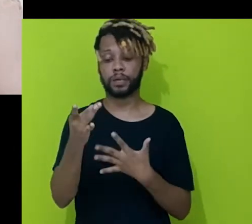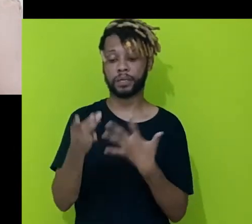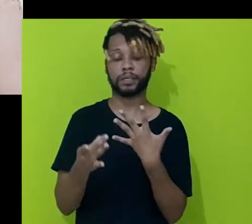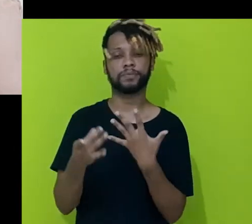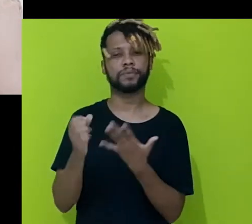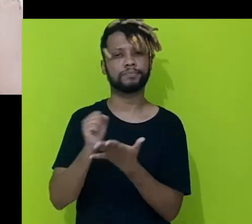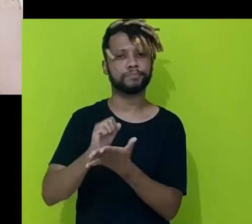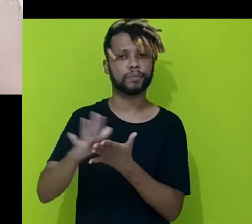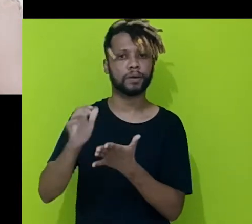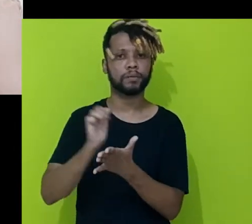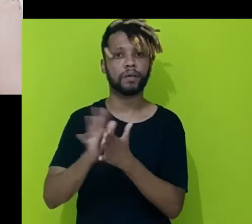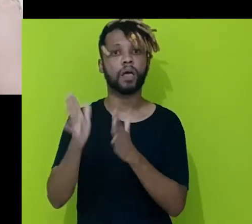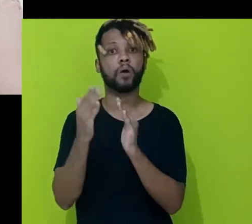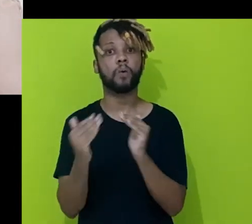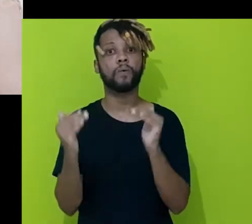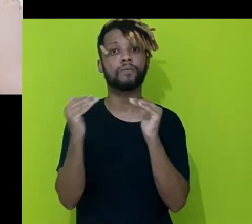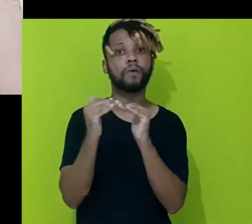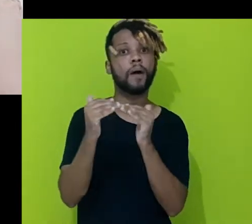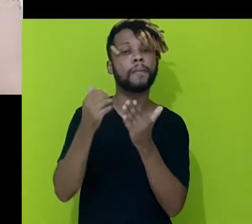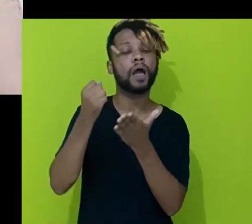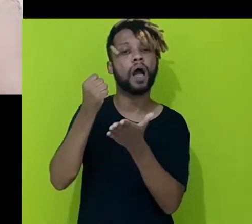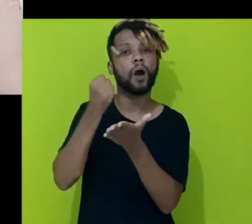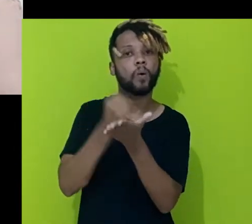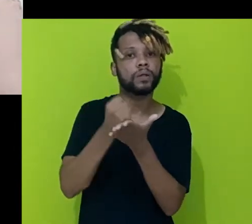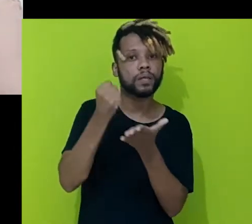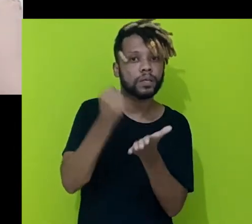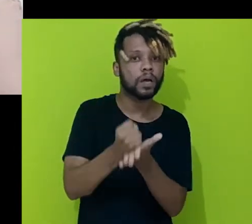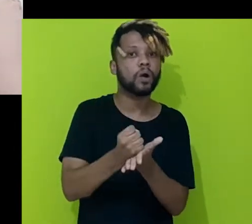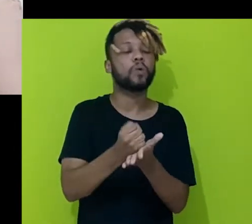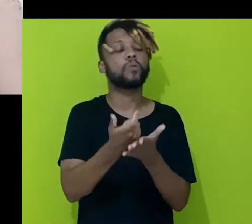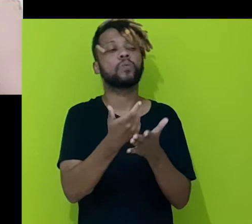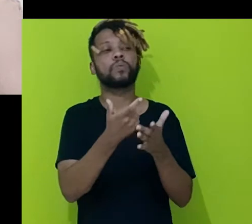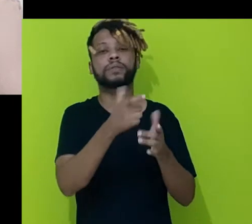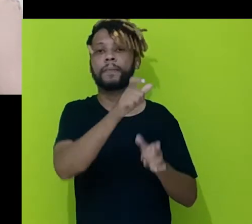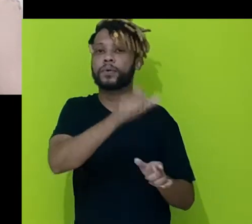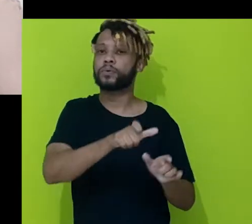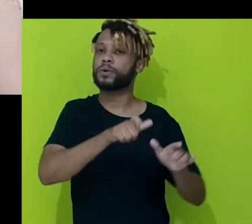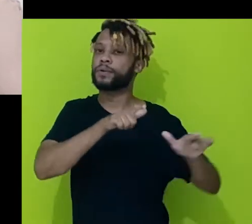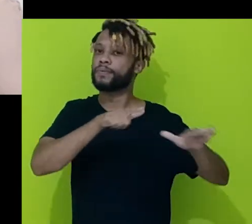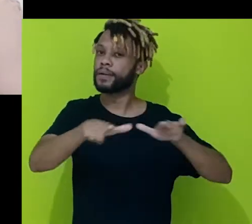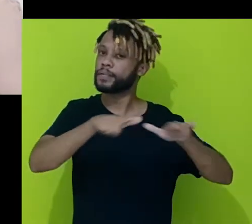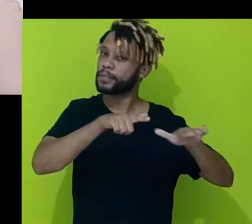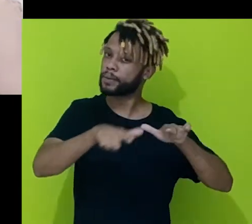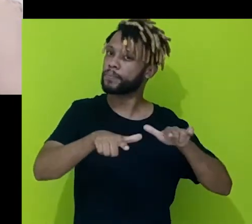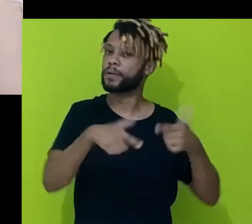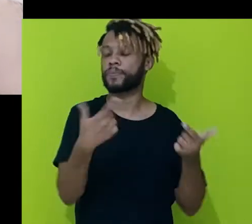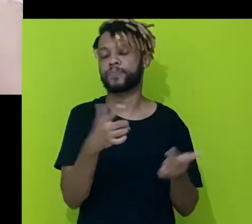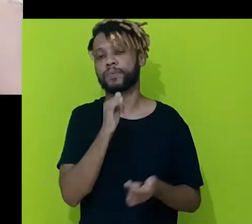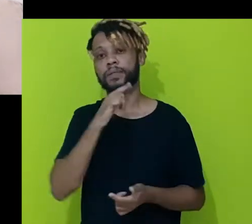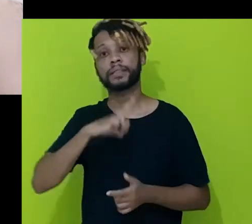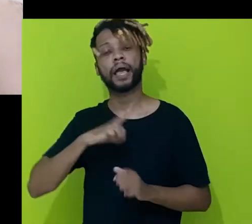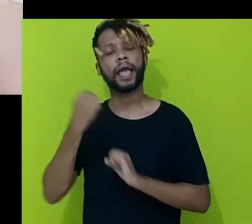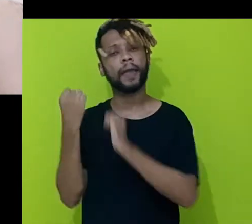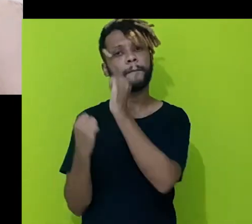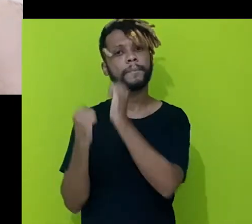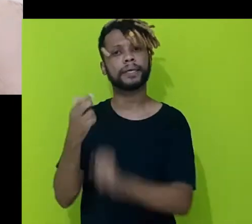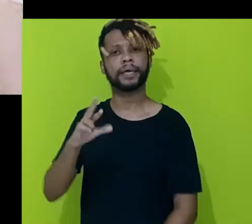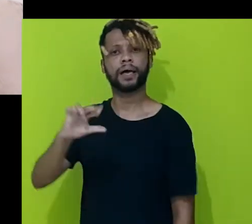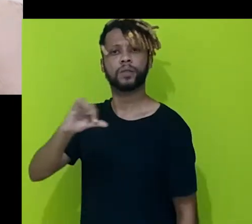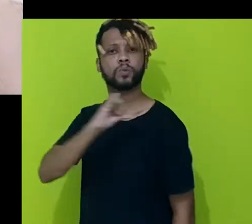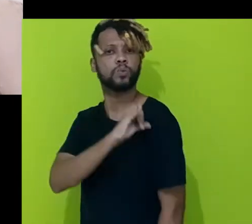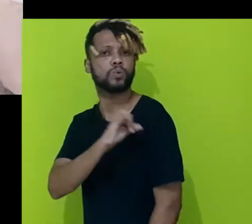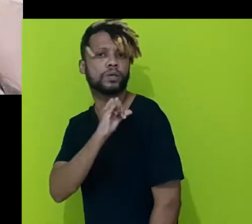a contratação do fornecedor, do prestador de serviço. Ele tem empresa no Rio, é no Rio. Ele tem